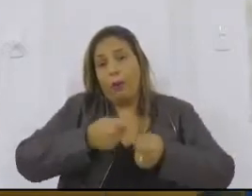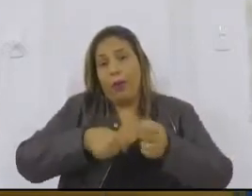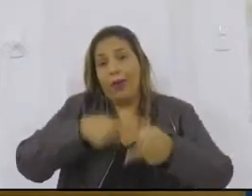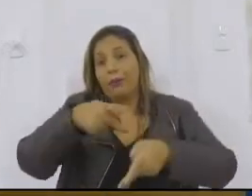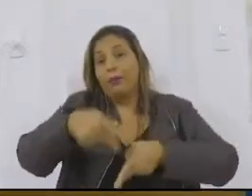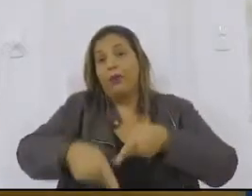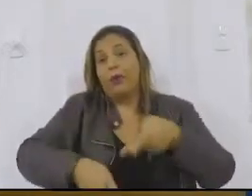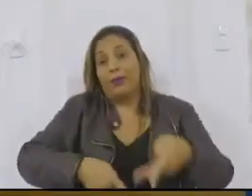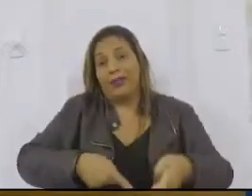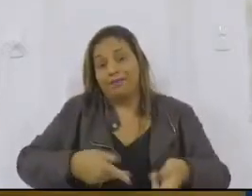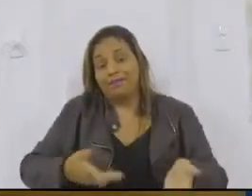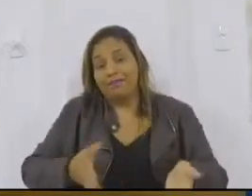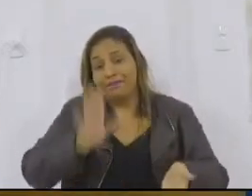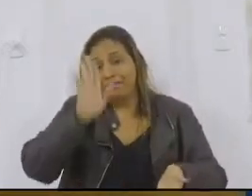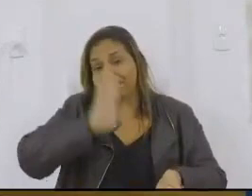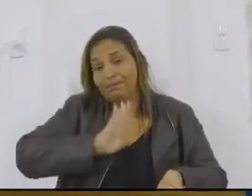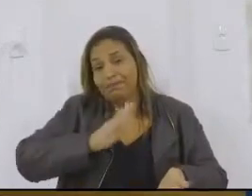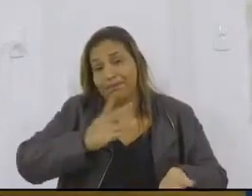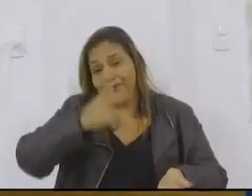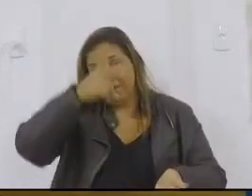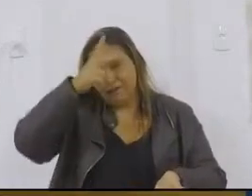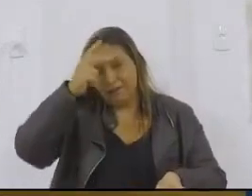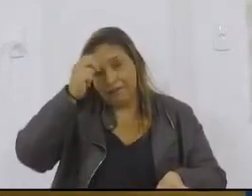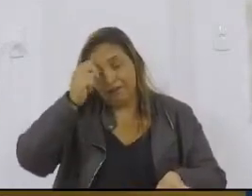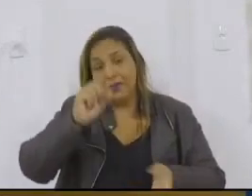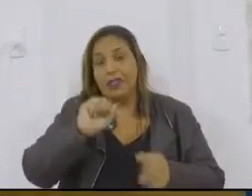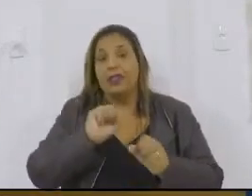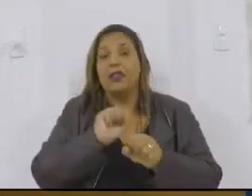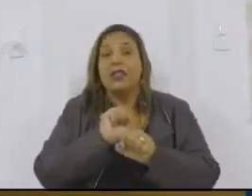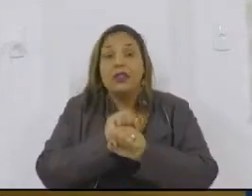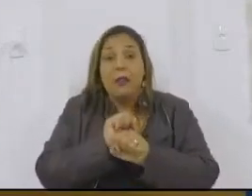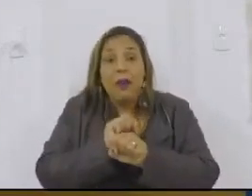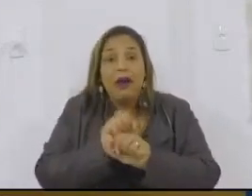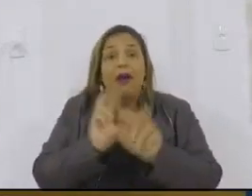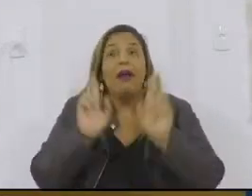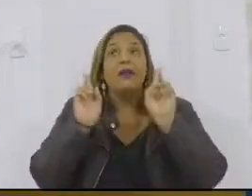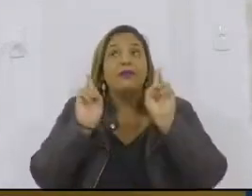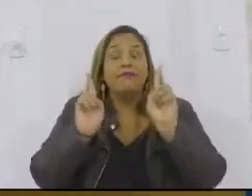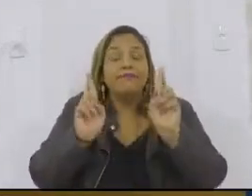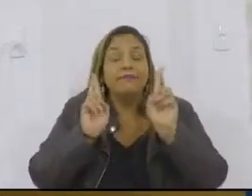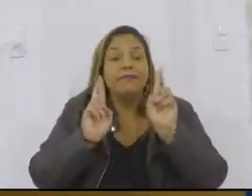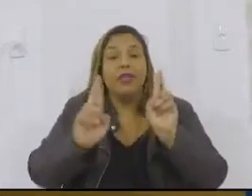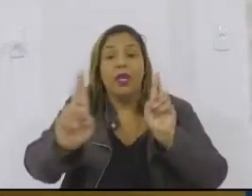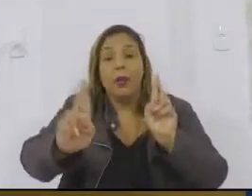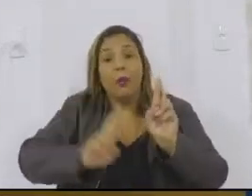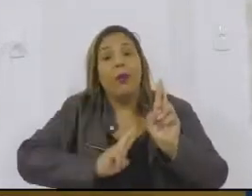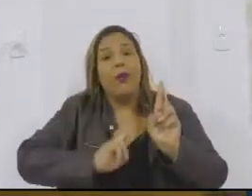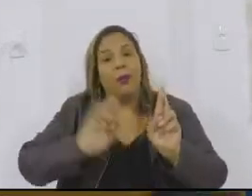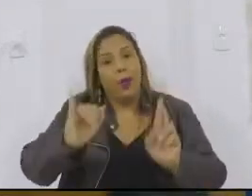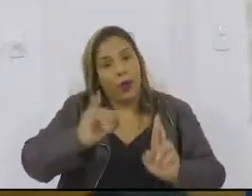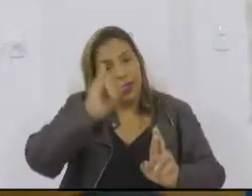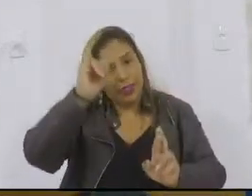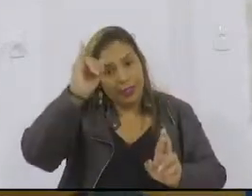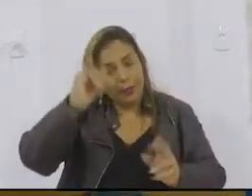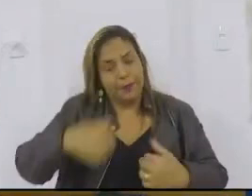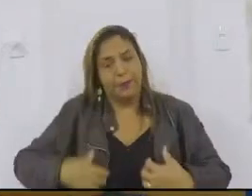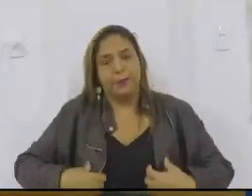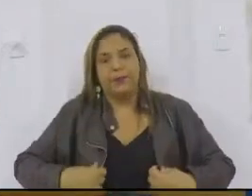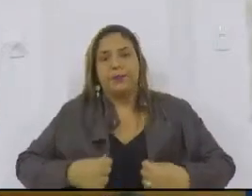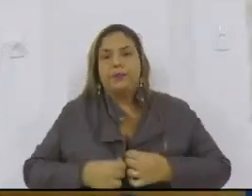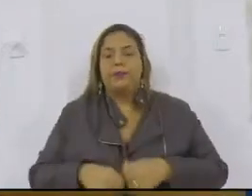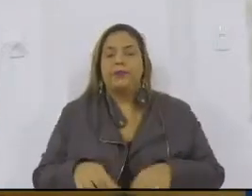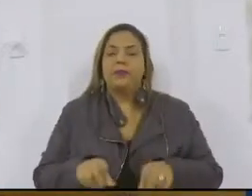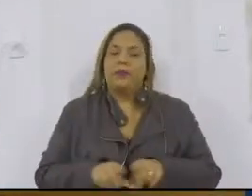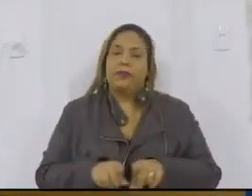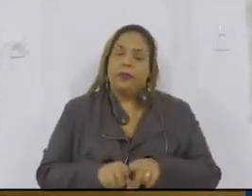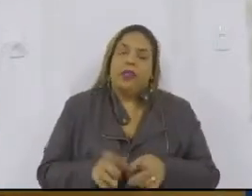espero ansioso por uma resposta concludente e que se inicie, de fato, essa obra tão importante. E a outra solicitação